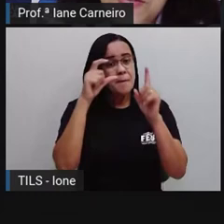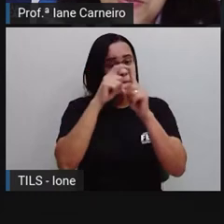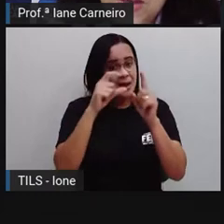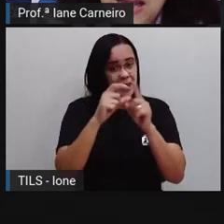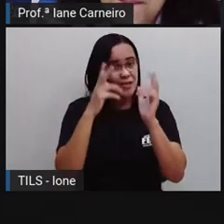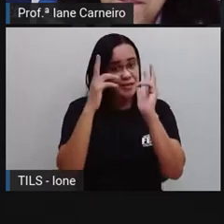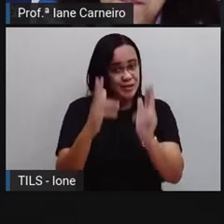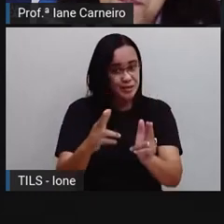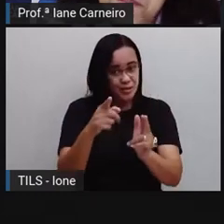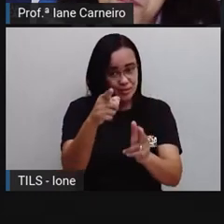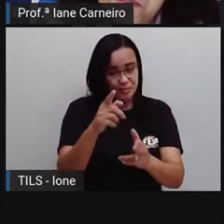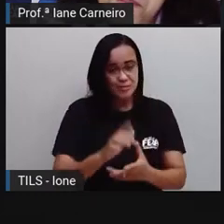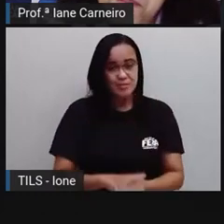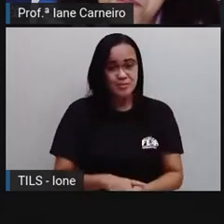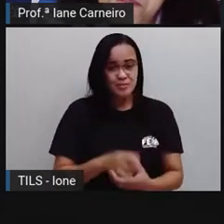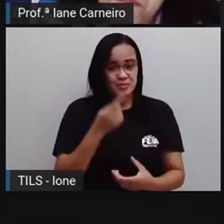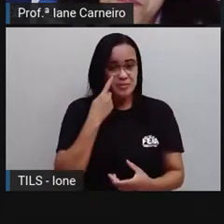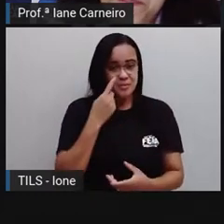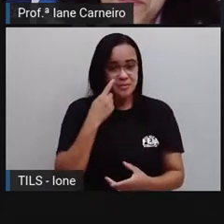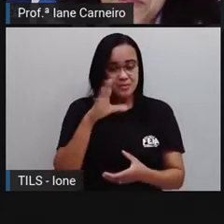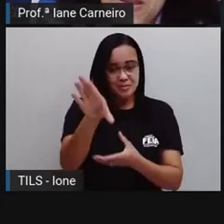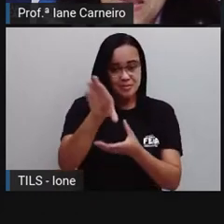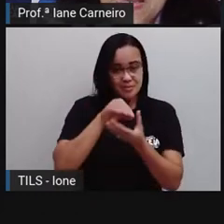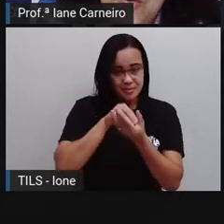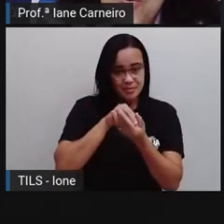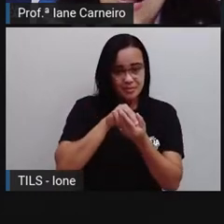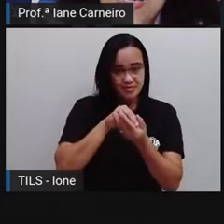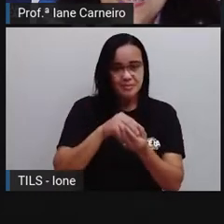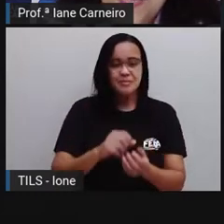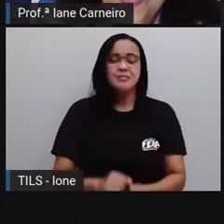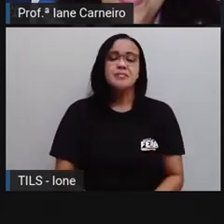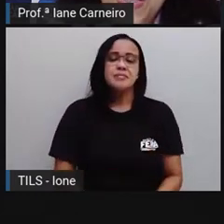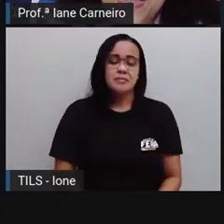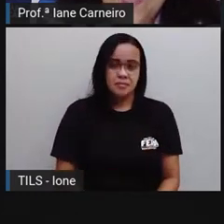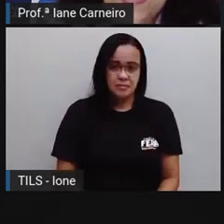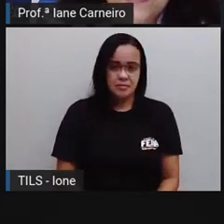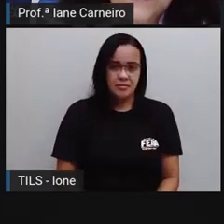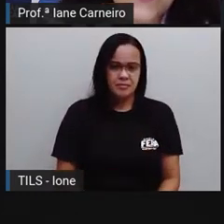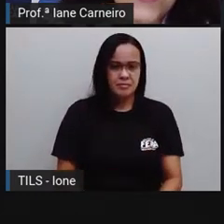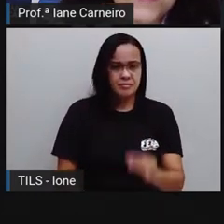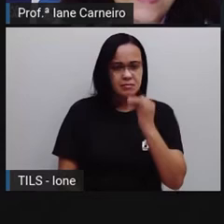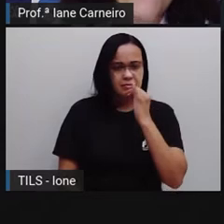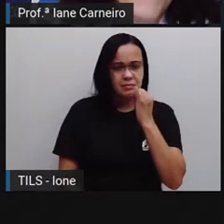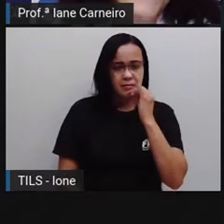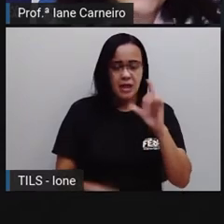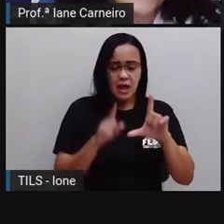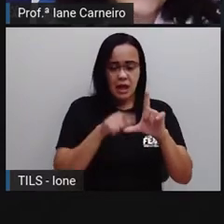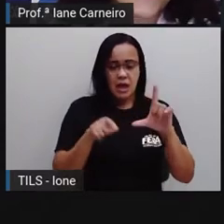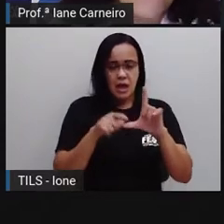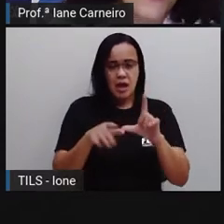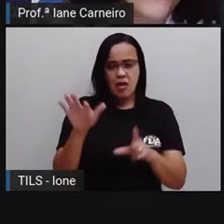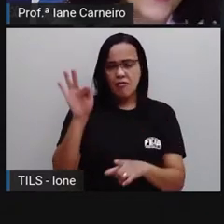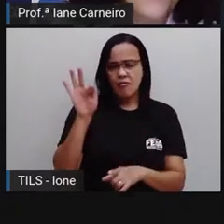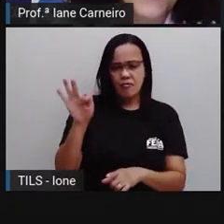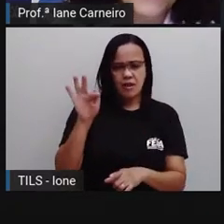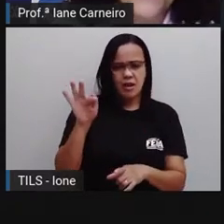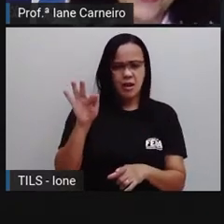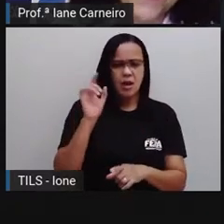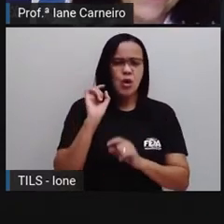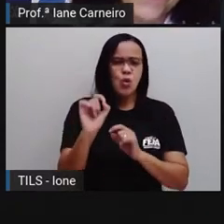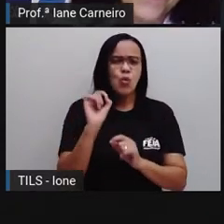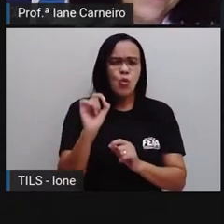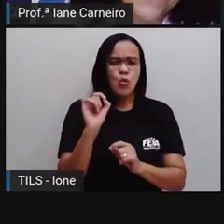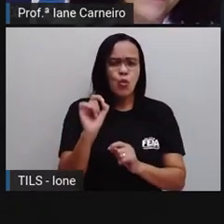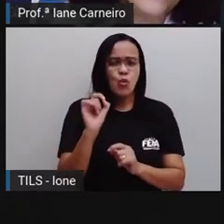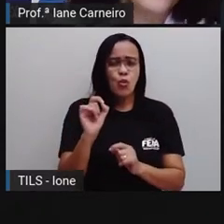então vamos lá bom então com a letra C Quais são as coisas que aparecem aqui na imagem né